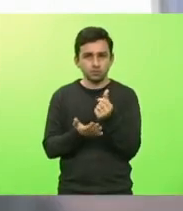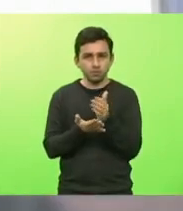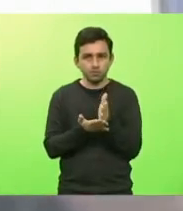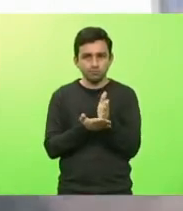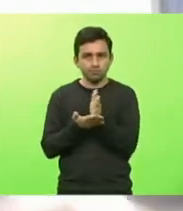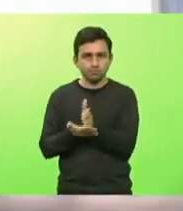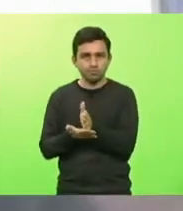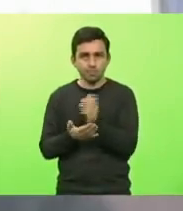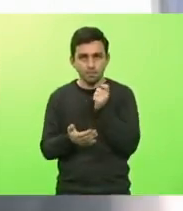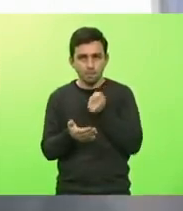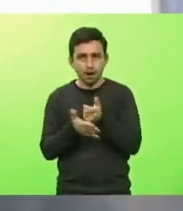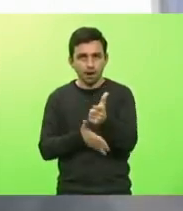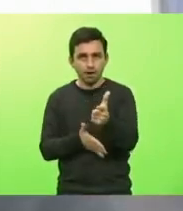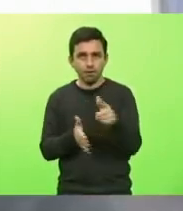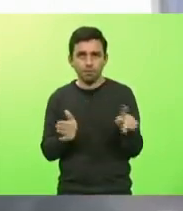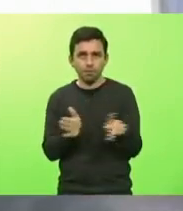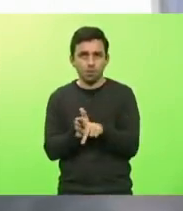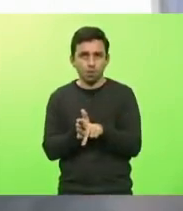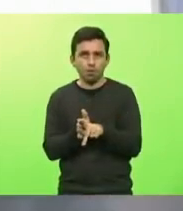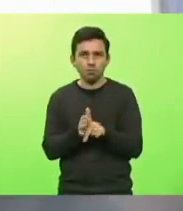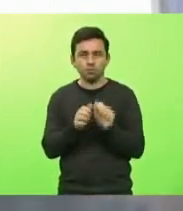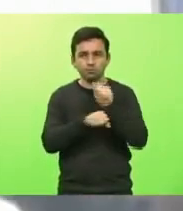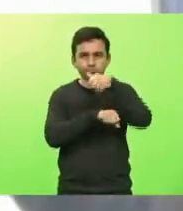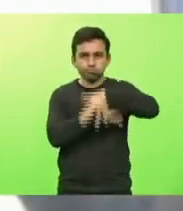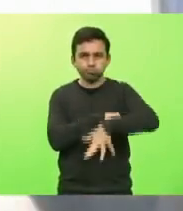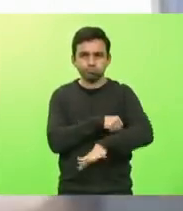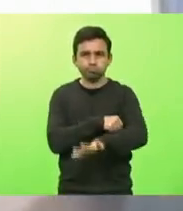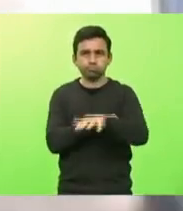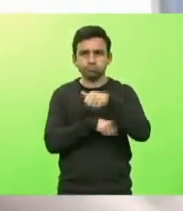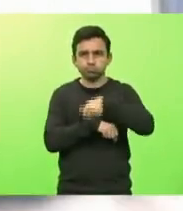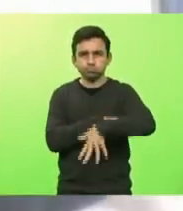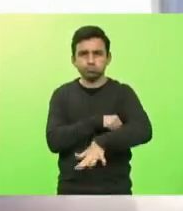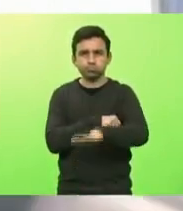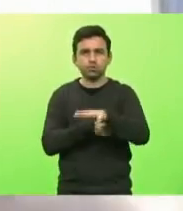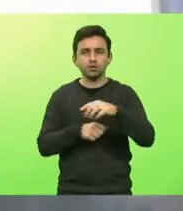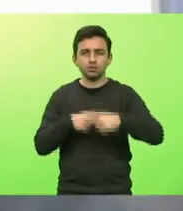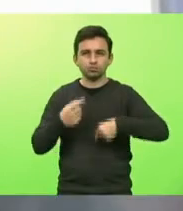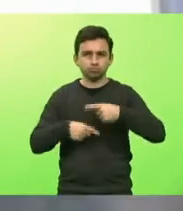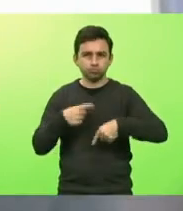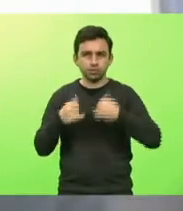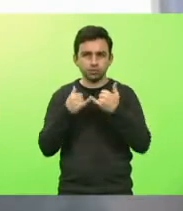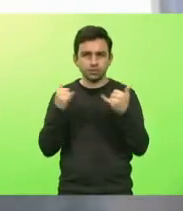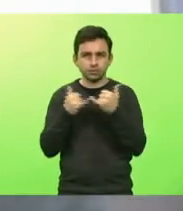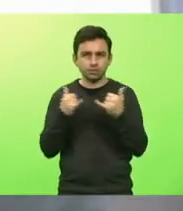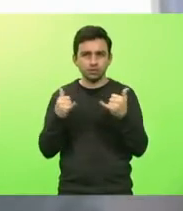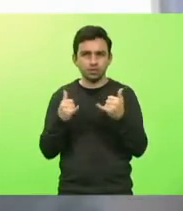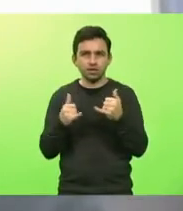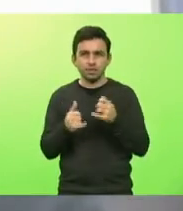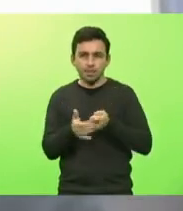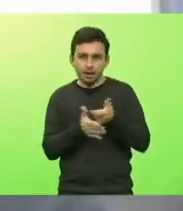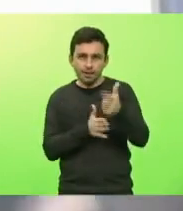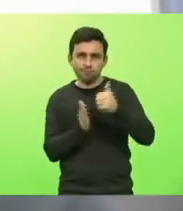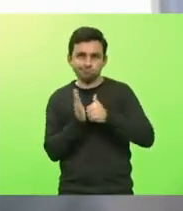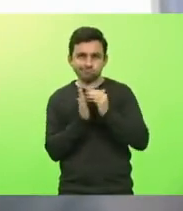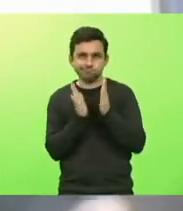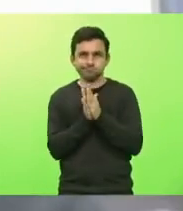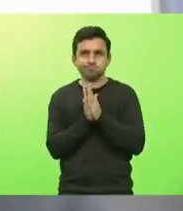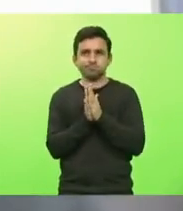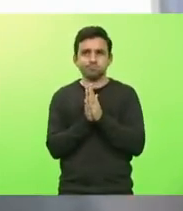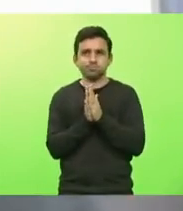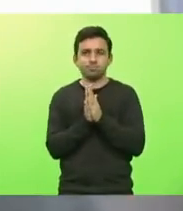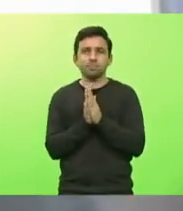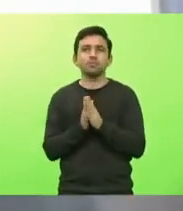pago pelas hidroelétricas do Estado, a título de indenização,